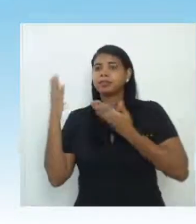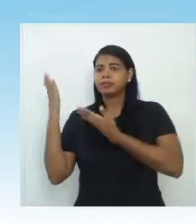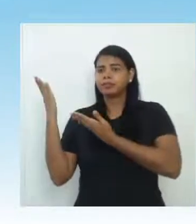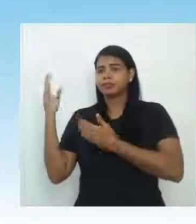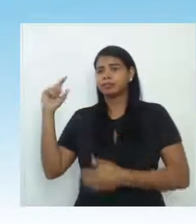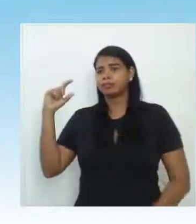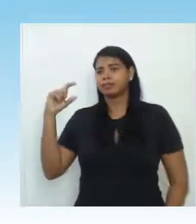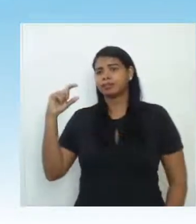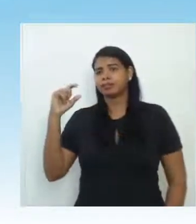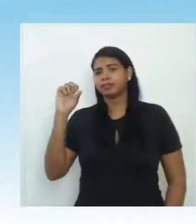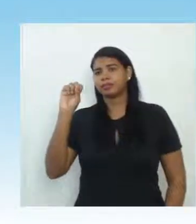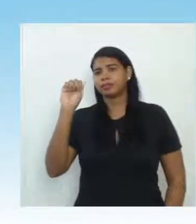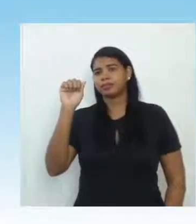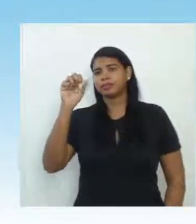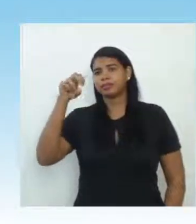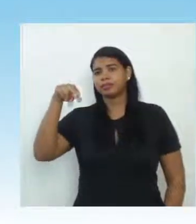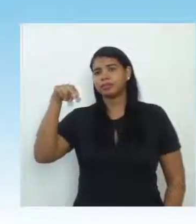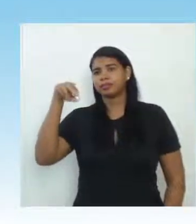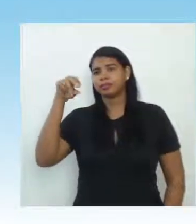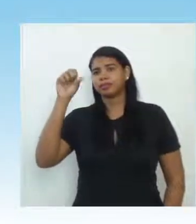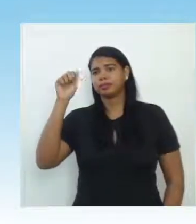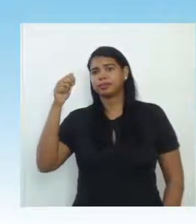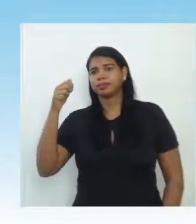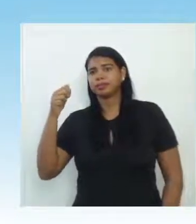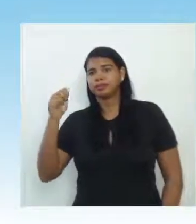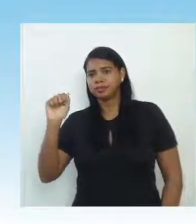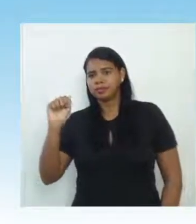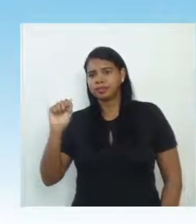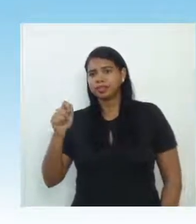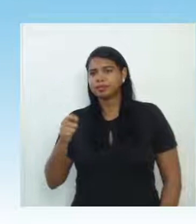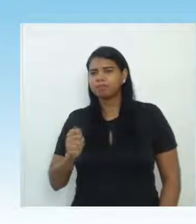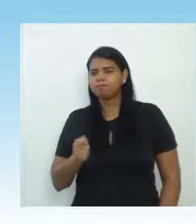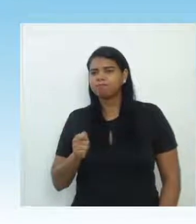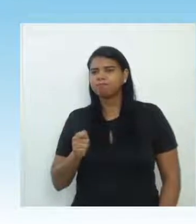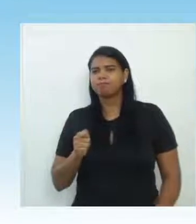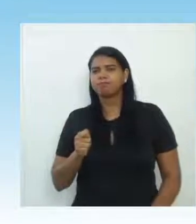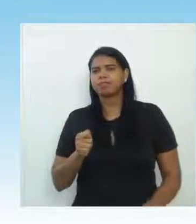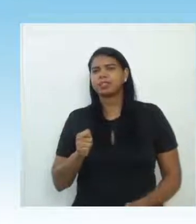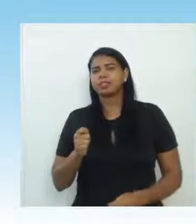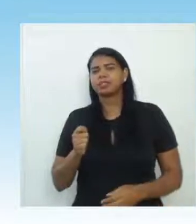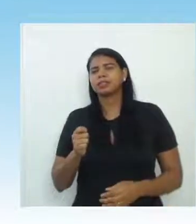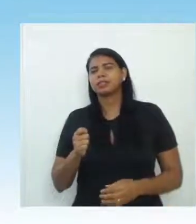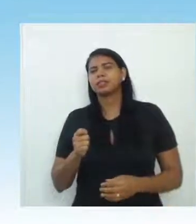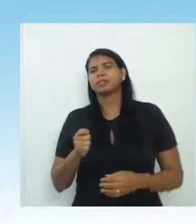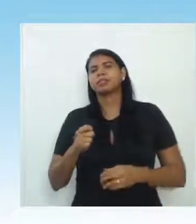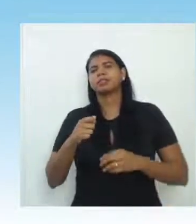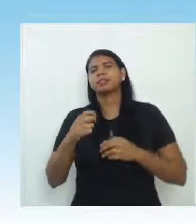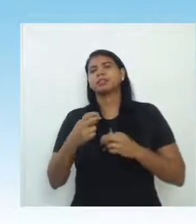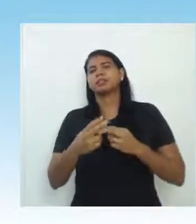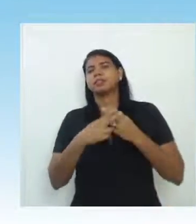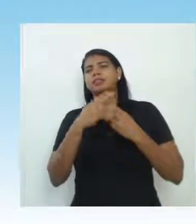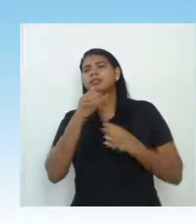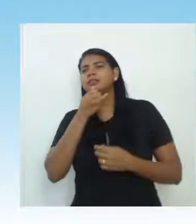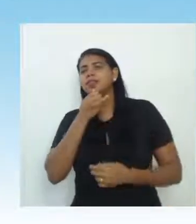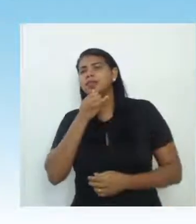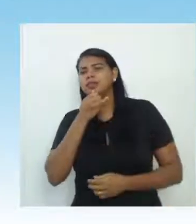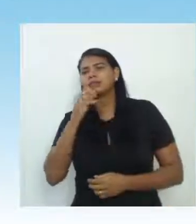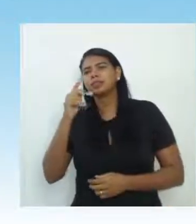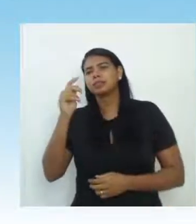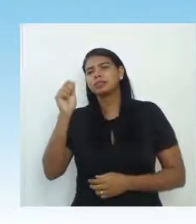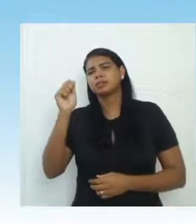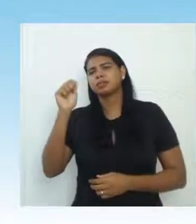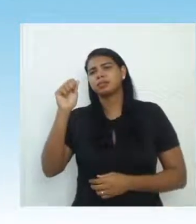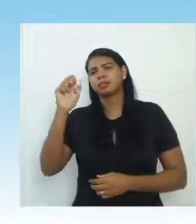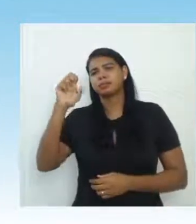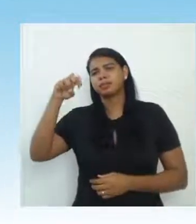caso, o que seria sanção? Seria um castigo, penalidade, no caso seria mais penalidade. E lembrar, direitos e deveres, e é isso aí